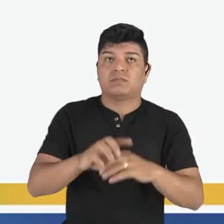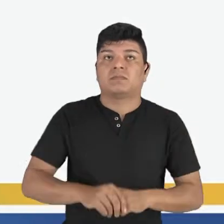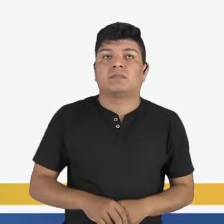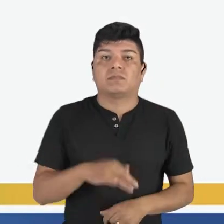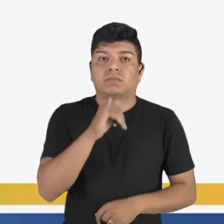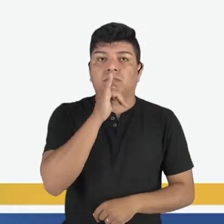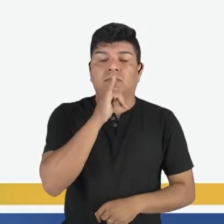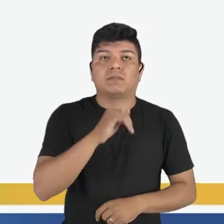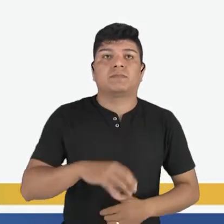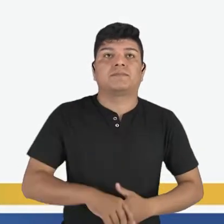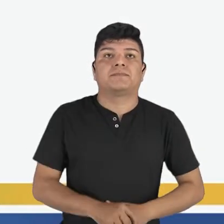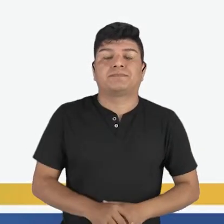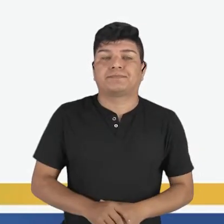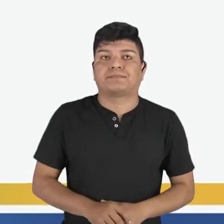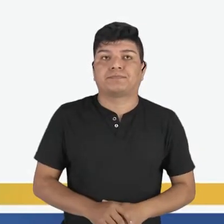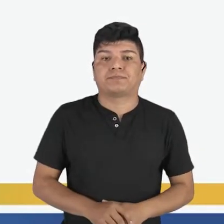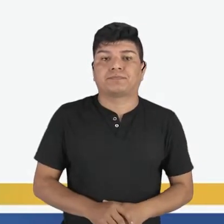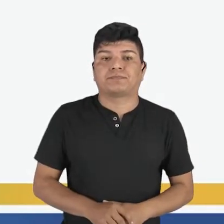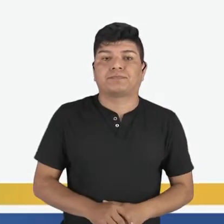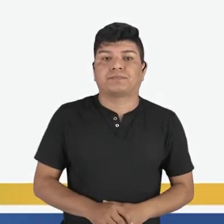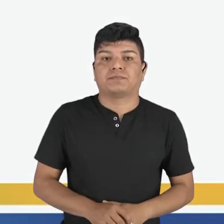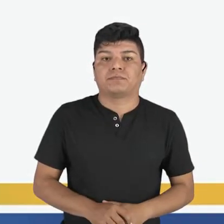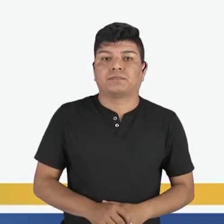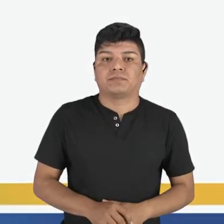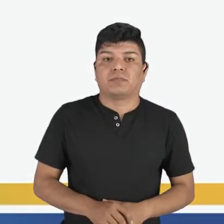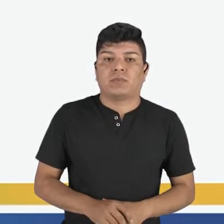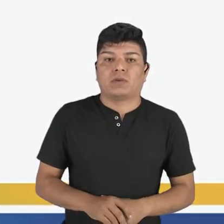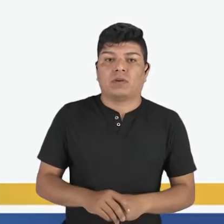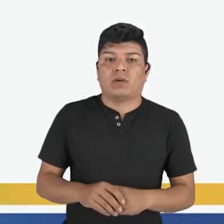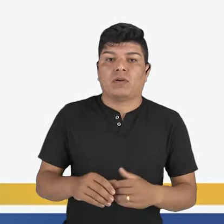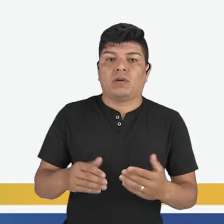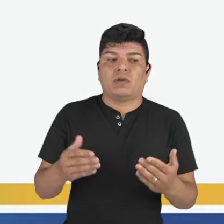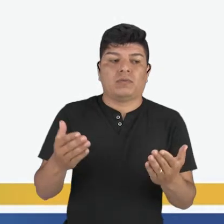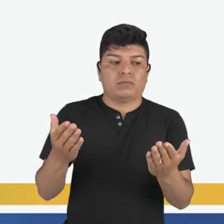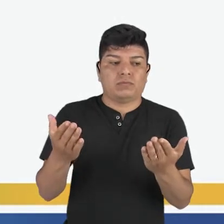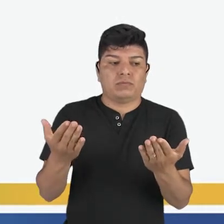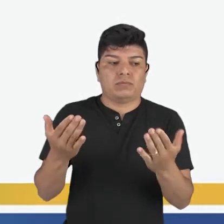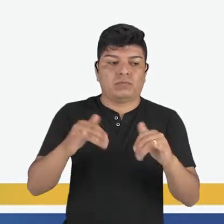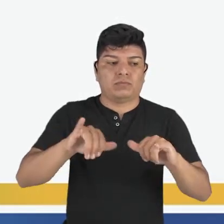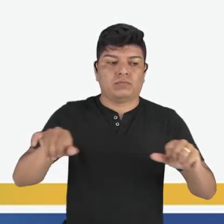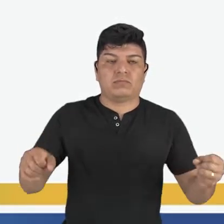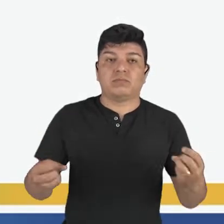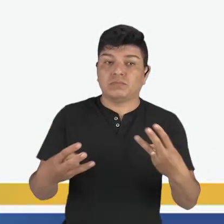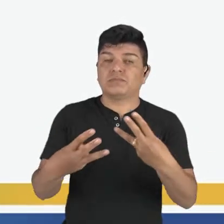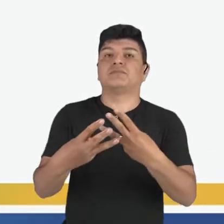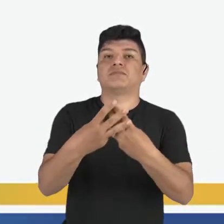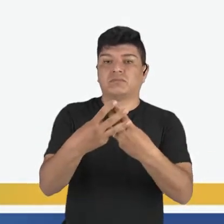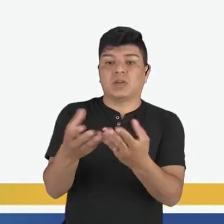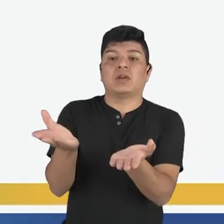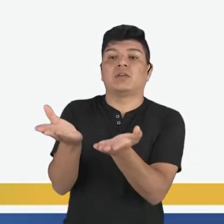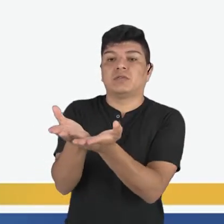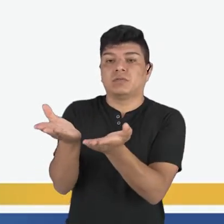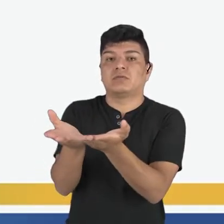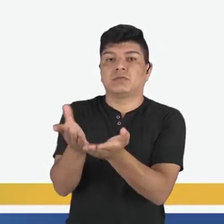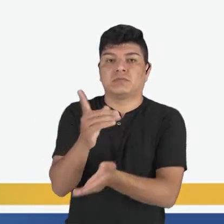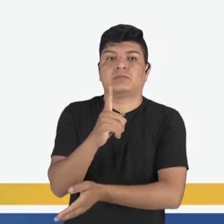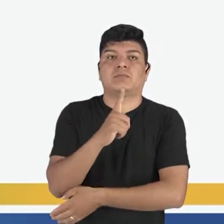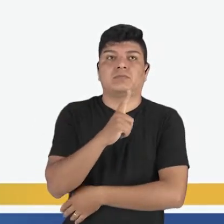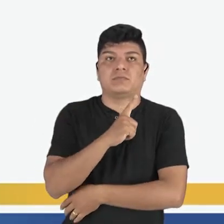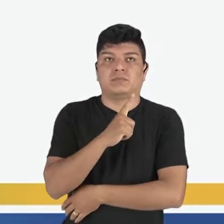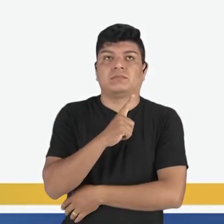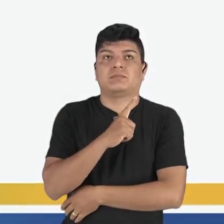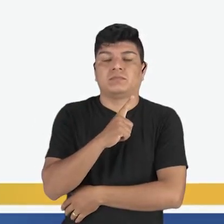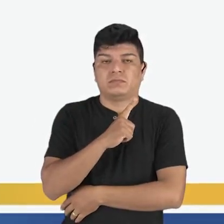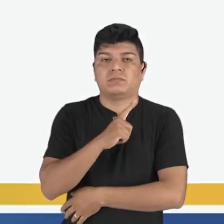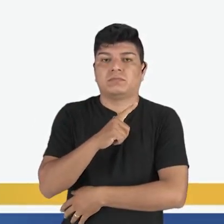Por exemplo, a gente falou do judaísmo, que acredita em Deus, do cristianismo também acredita no mesmo